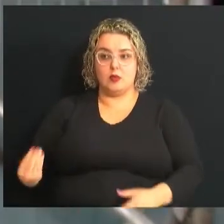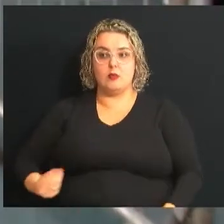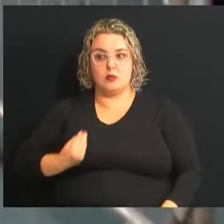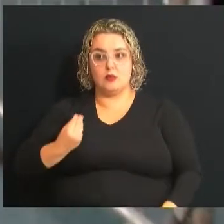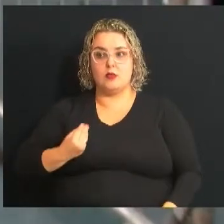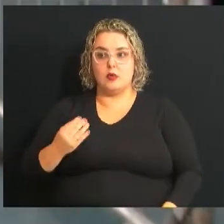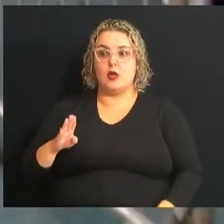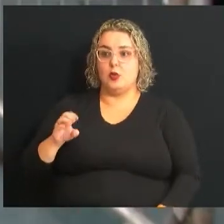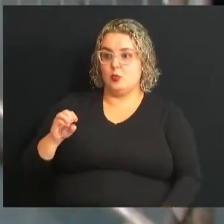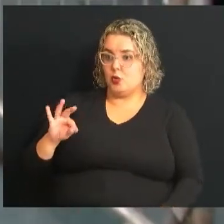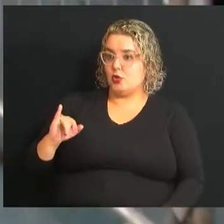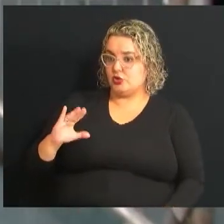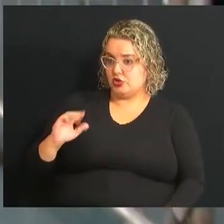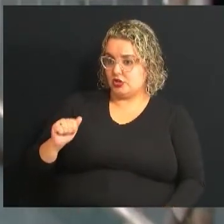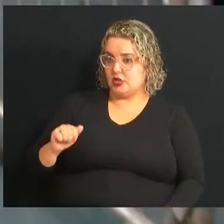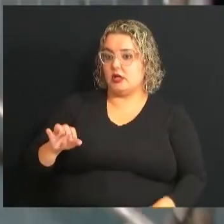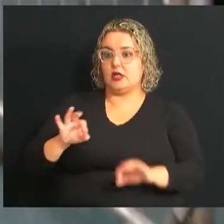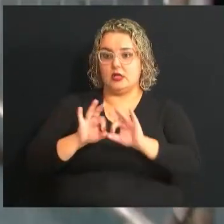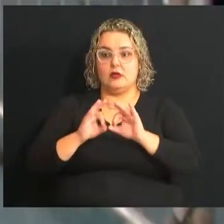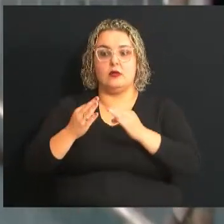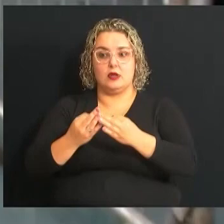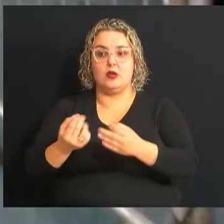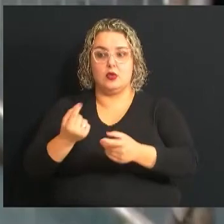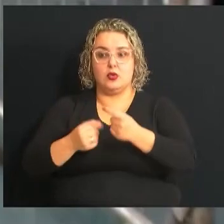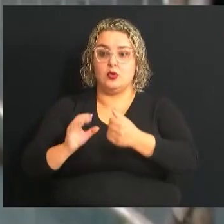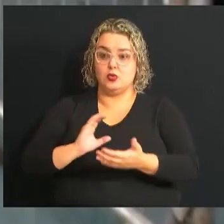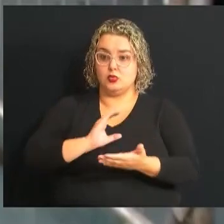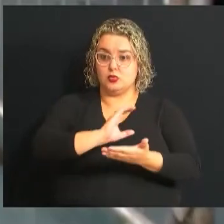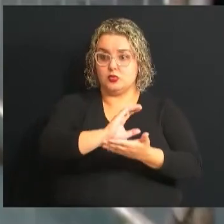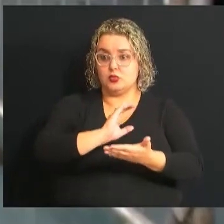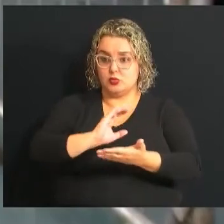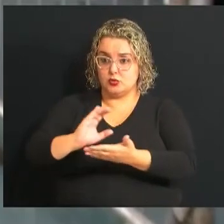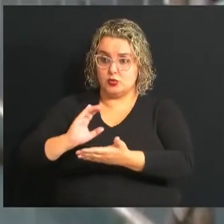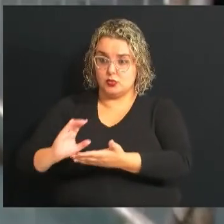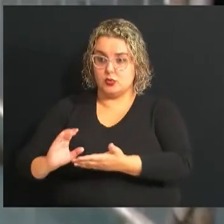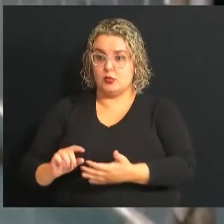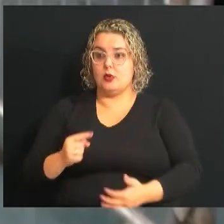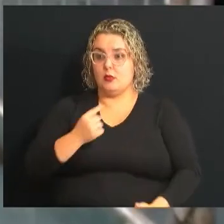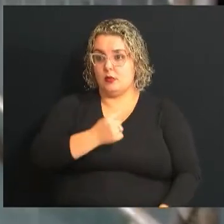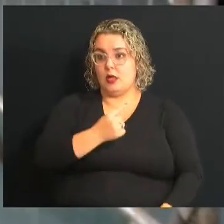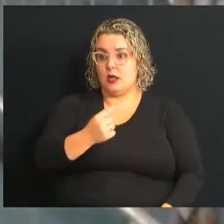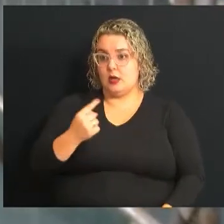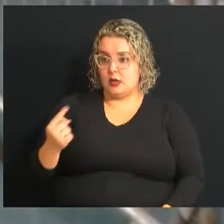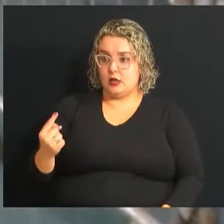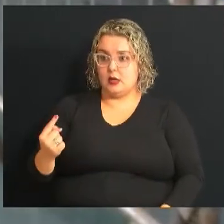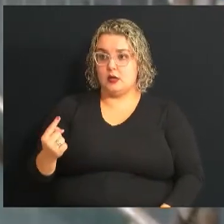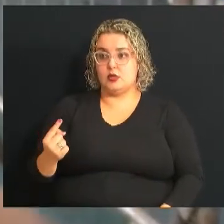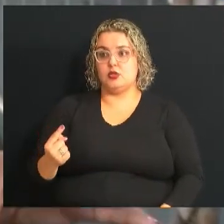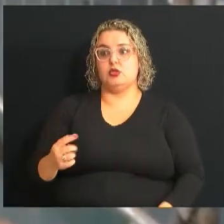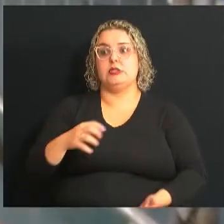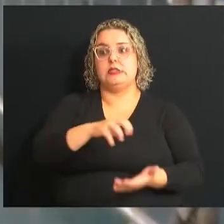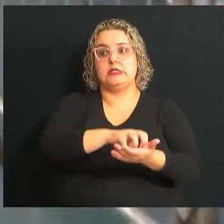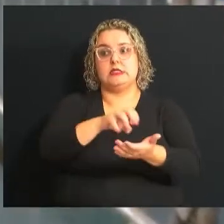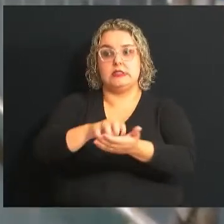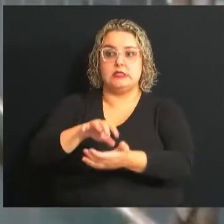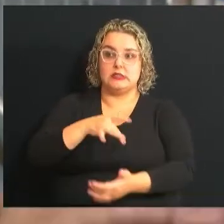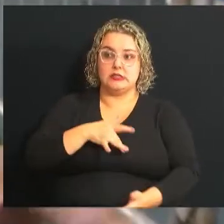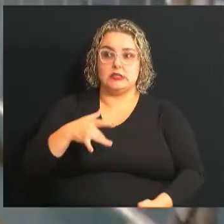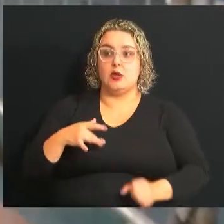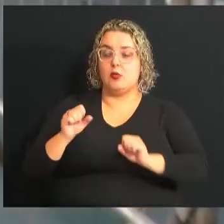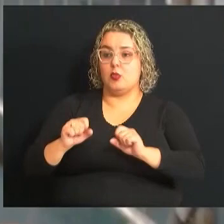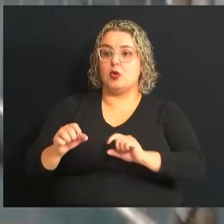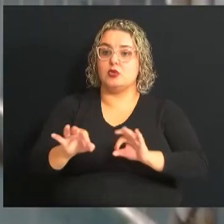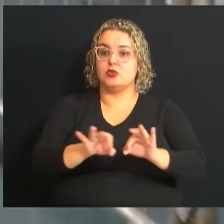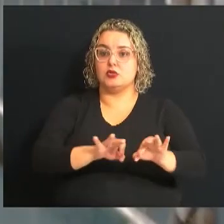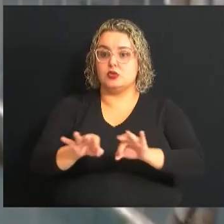da Família, né? Nós destinamos recursos para cada centro de saúde possa organizar